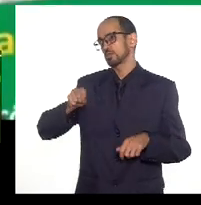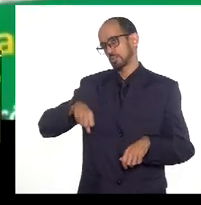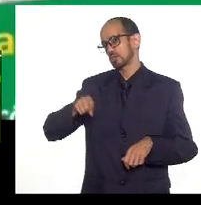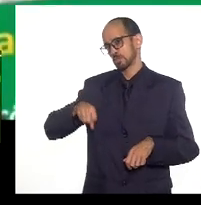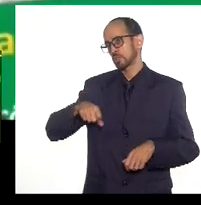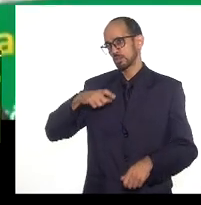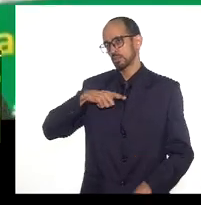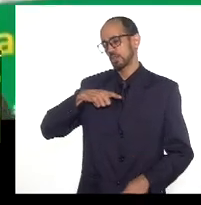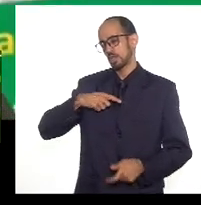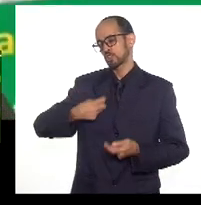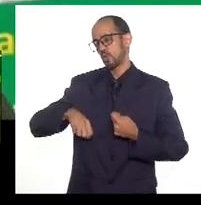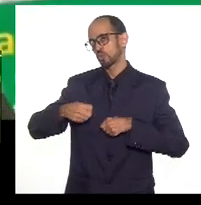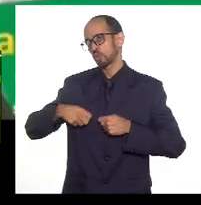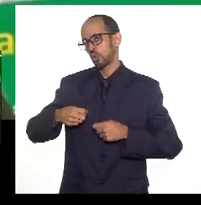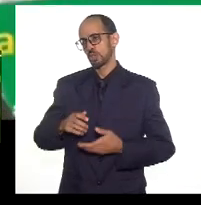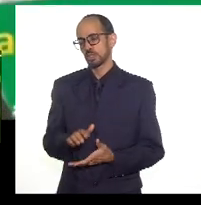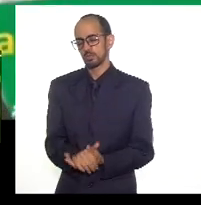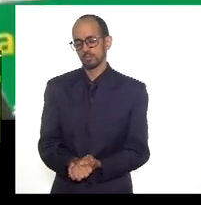Obrigado.